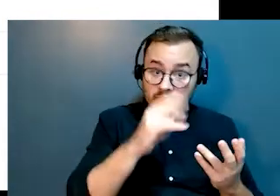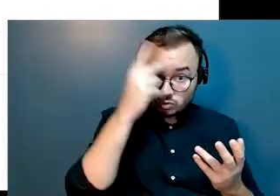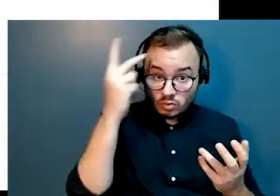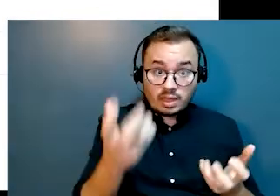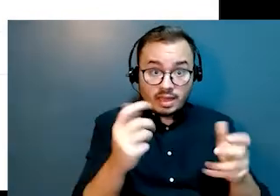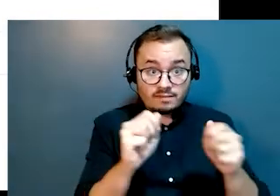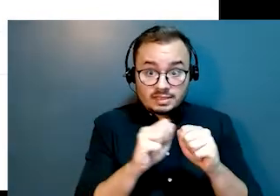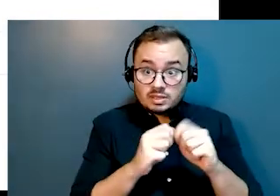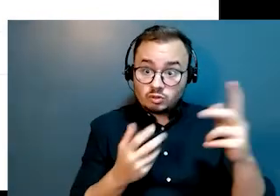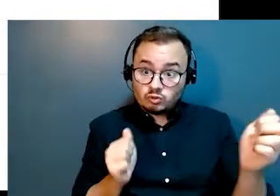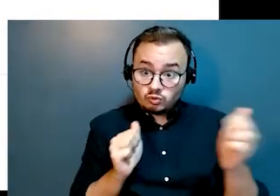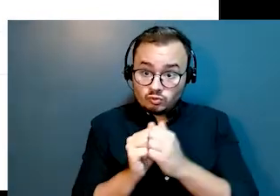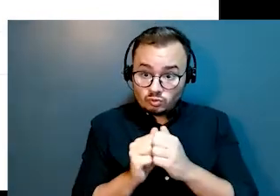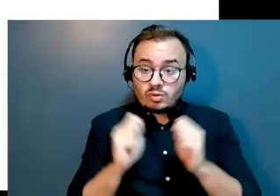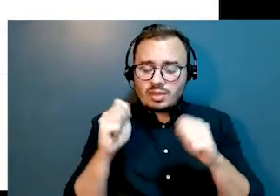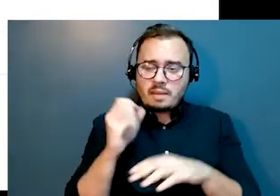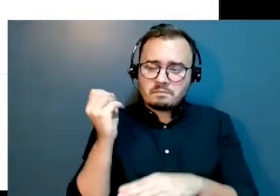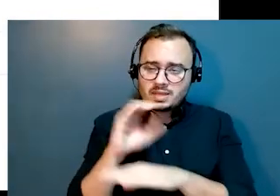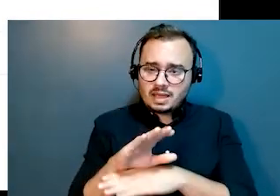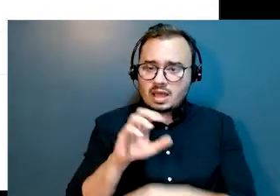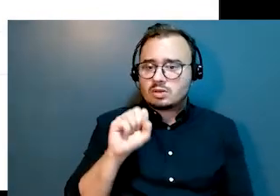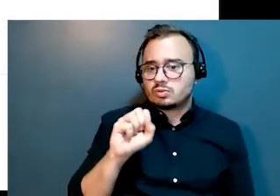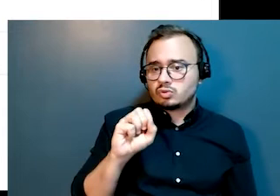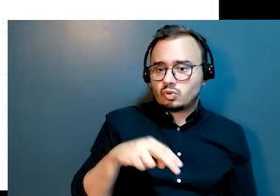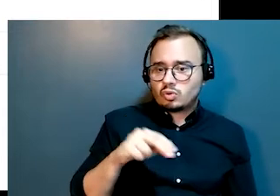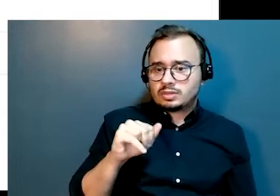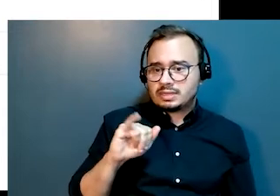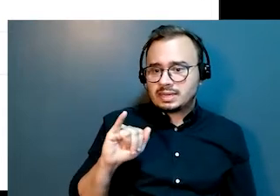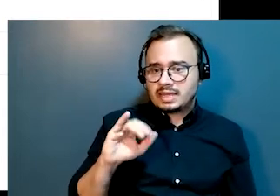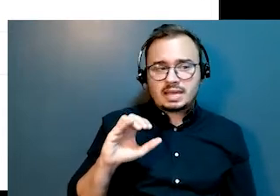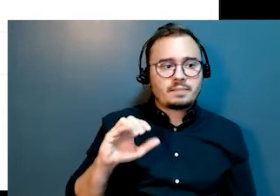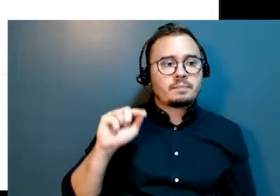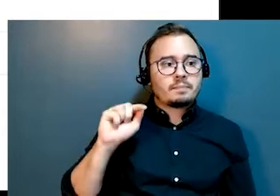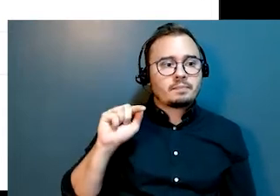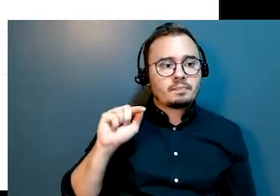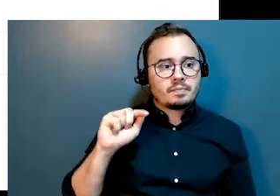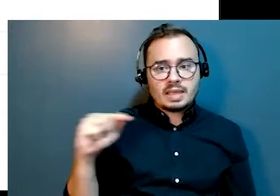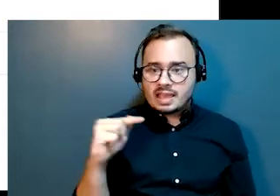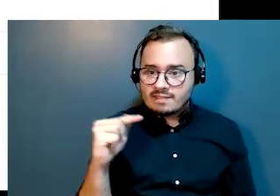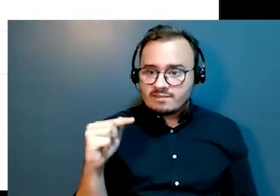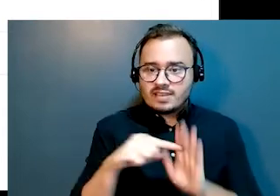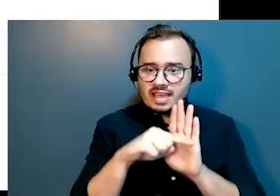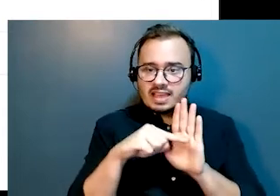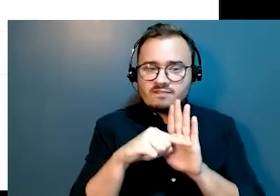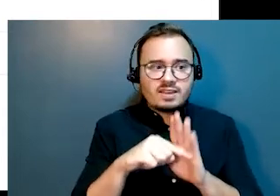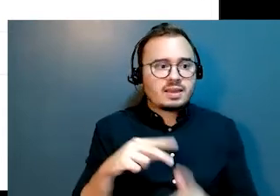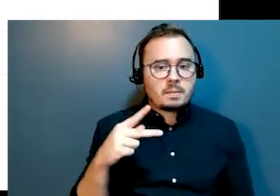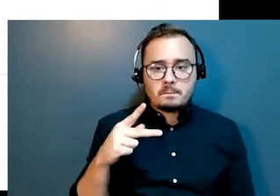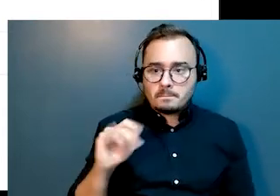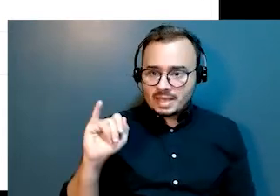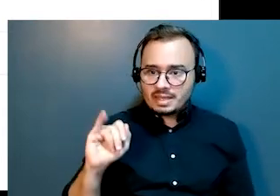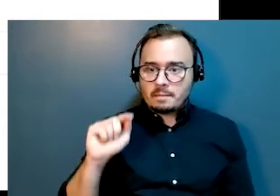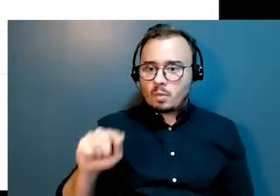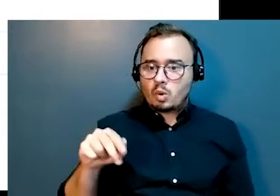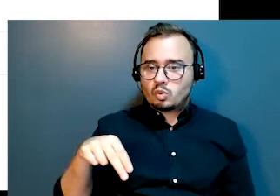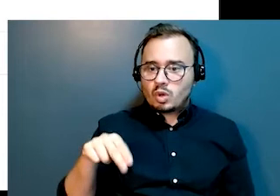sonic-pi.net, dá para baixar, instalar, e aí, enquanto eu vou falando os primeiros passos, já dá para configurar e botar para tocar, tá? Então, vamos lá.